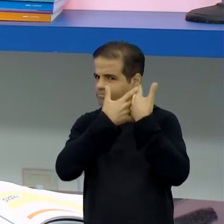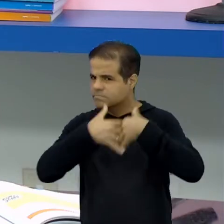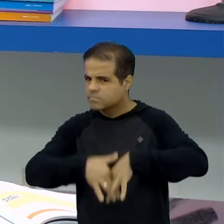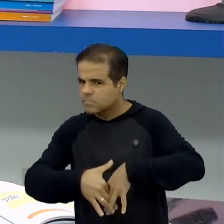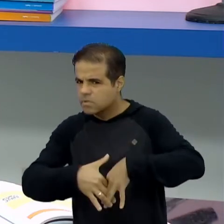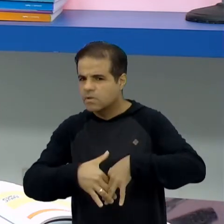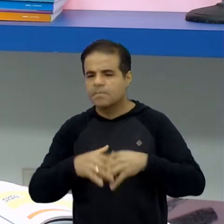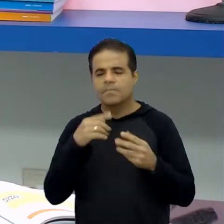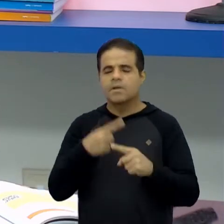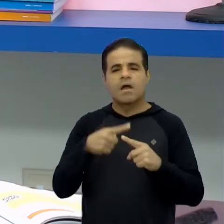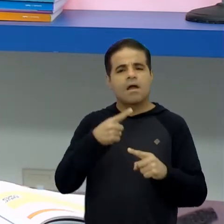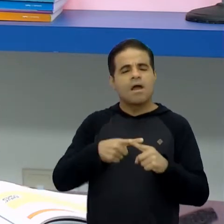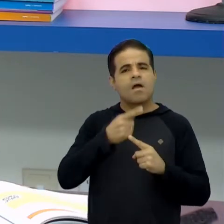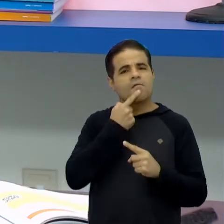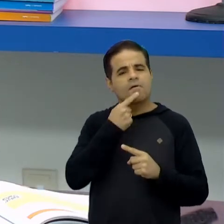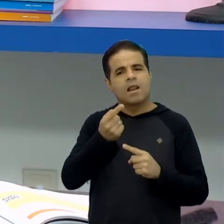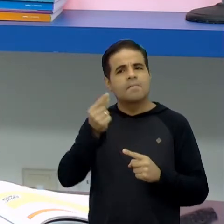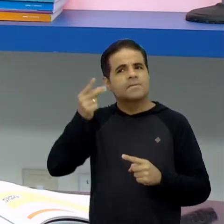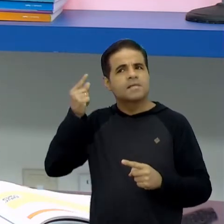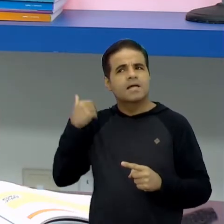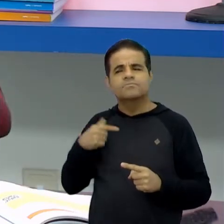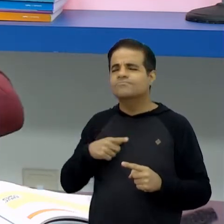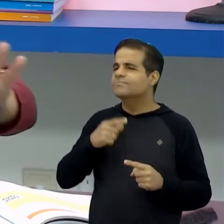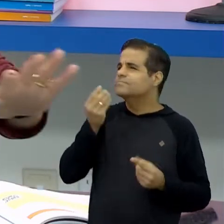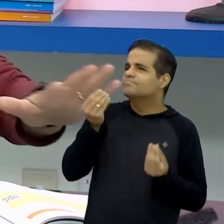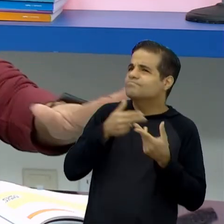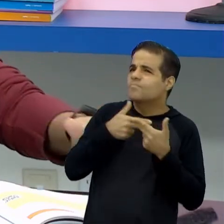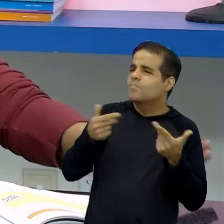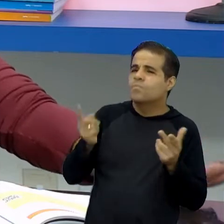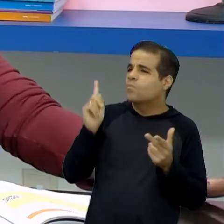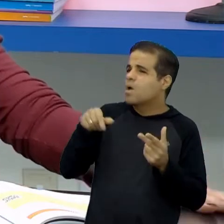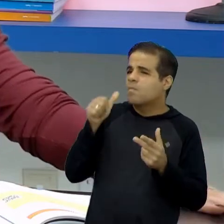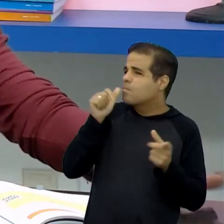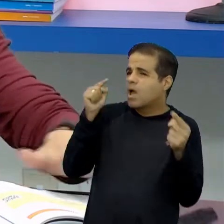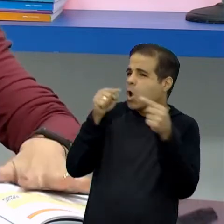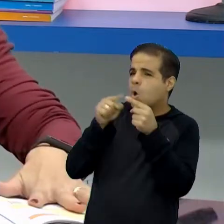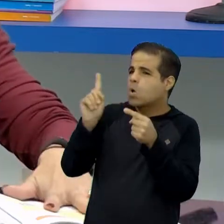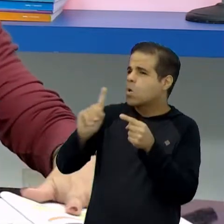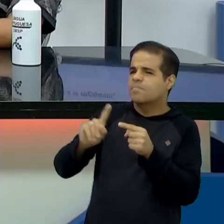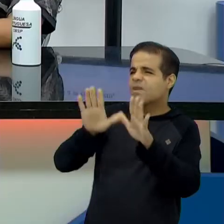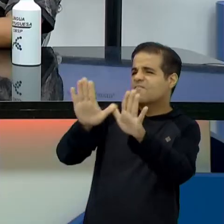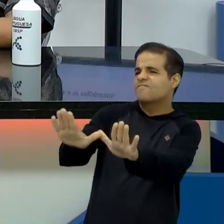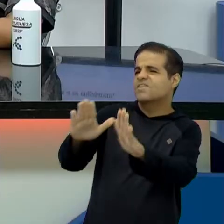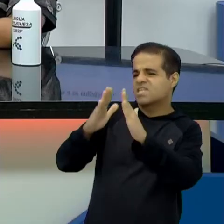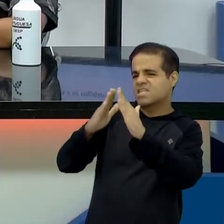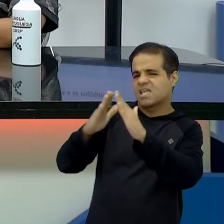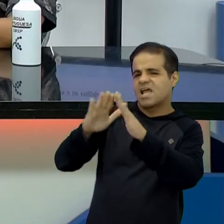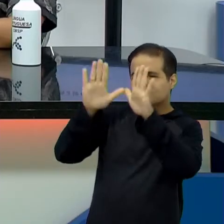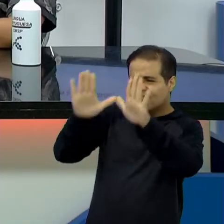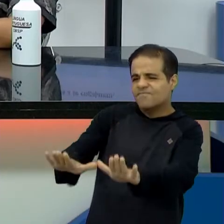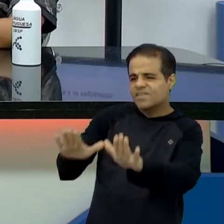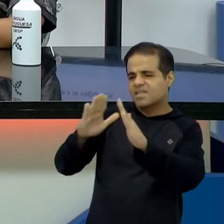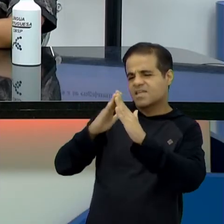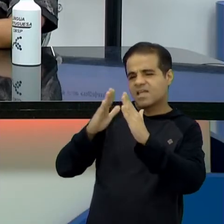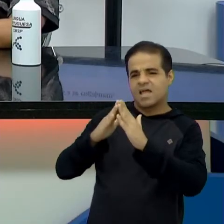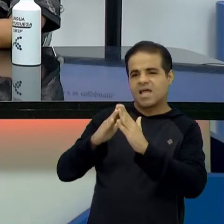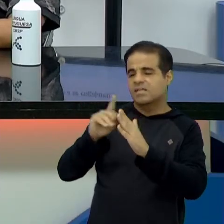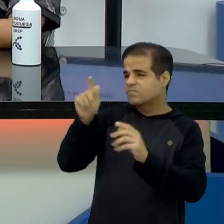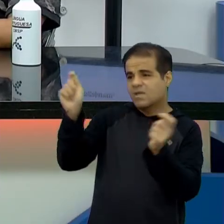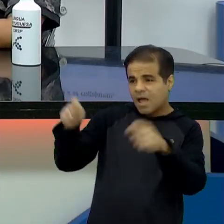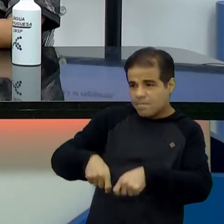porque realmente, antigamente tinha aquela coisa, né? Isso aí não é para mulher... Fique em casa. Exatamente. Né? Você